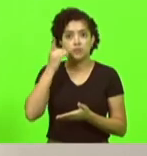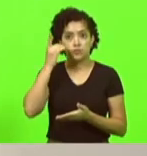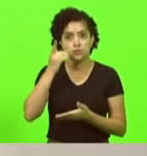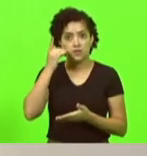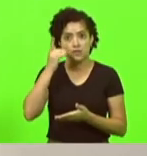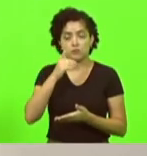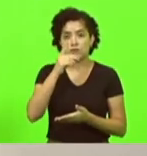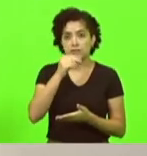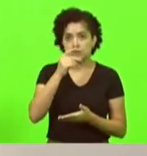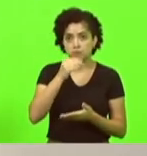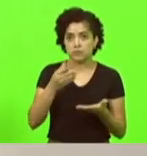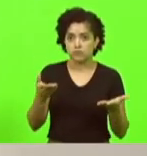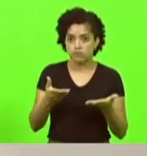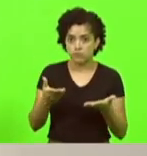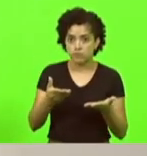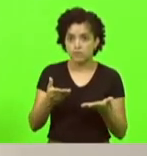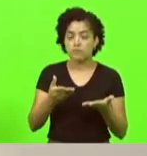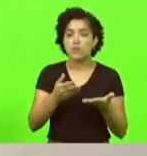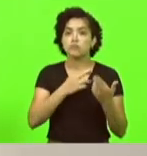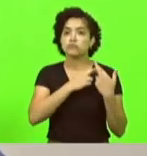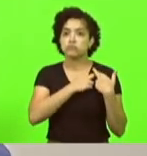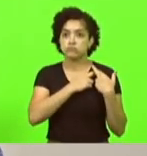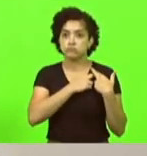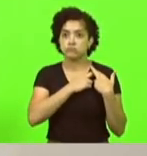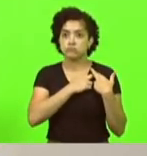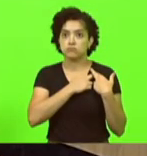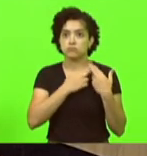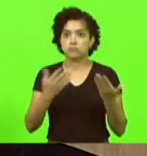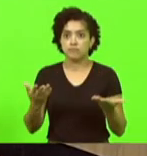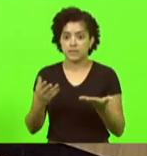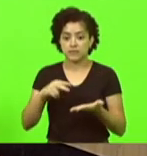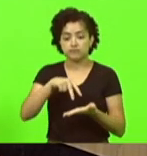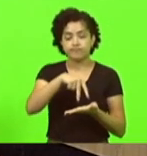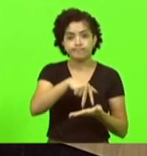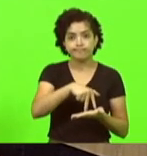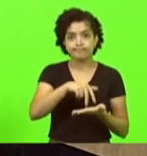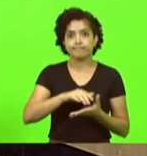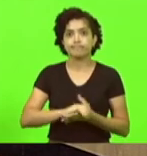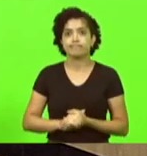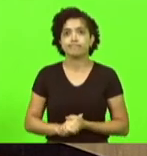os trabalhos da presente sessão para que eu possa me pronunciar